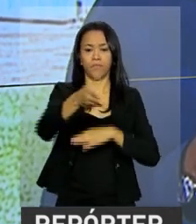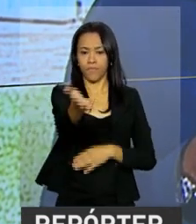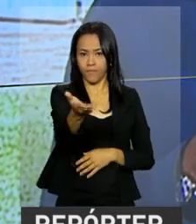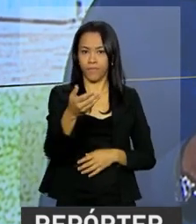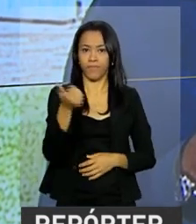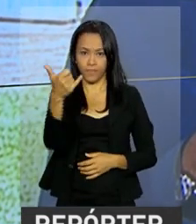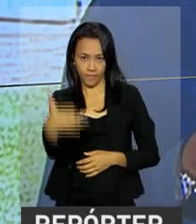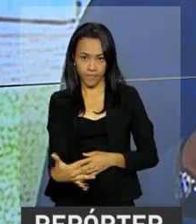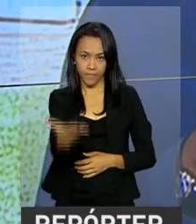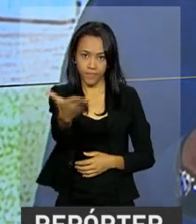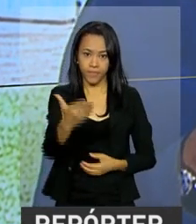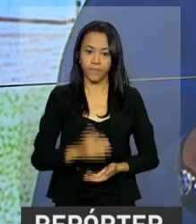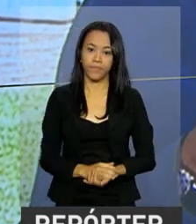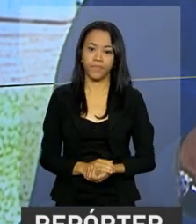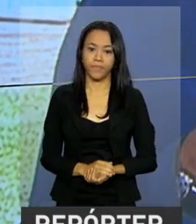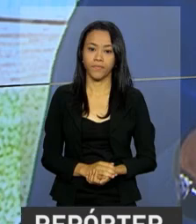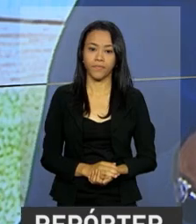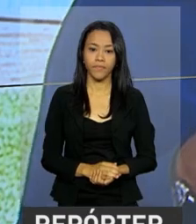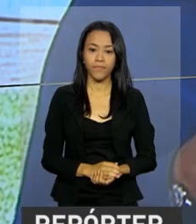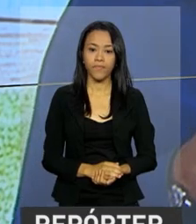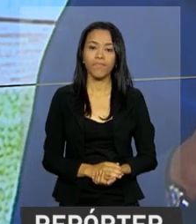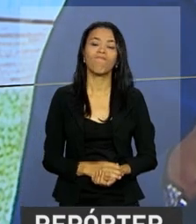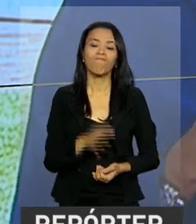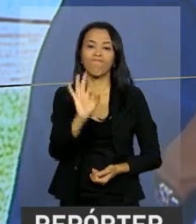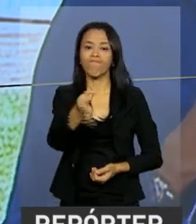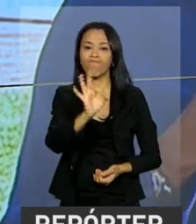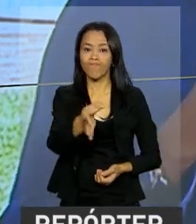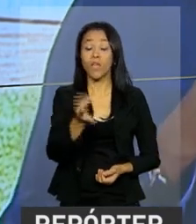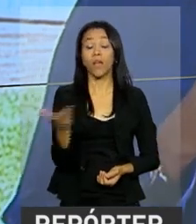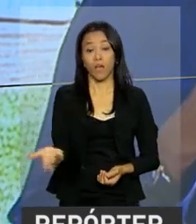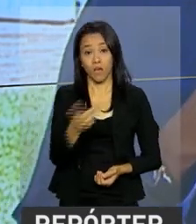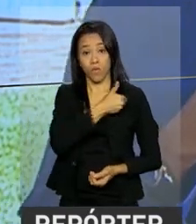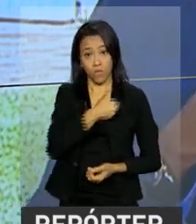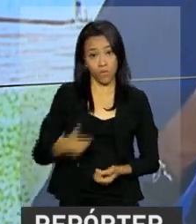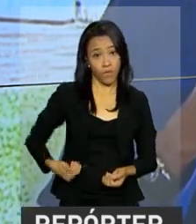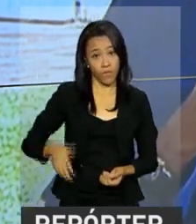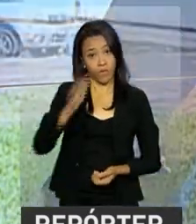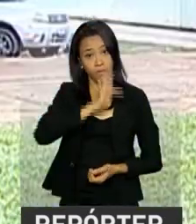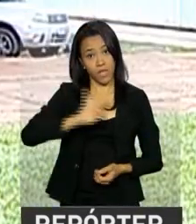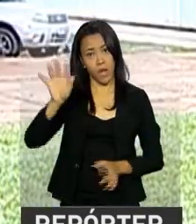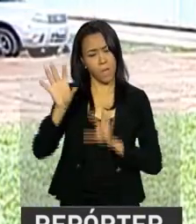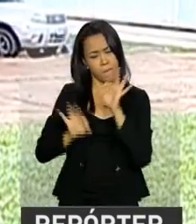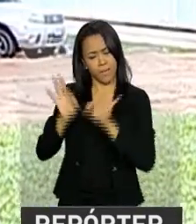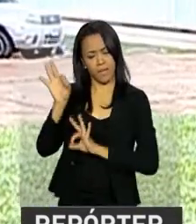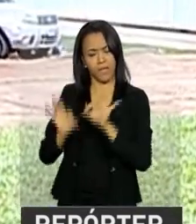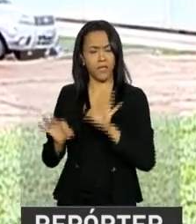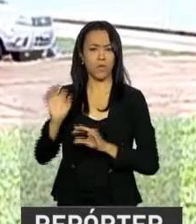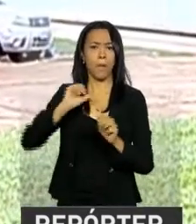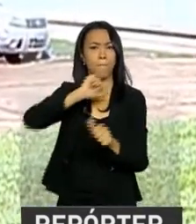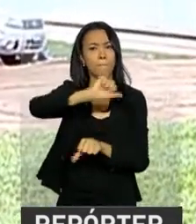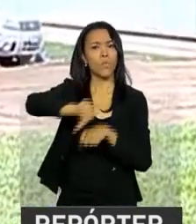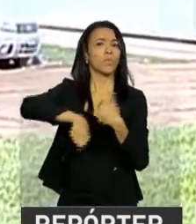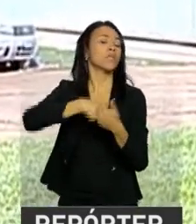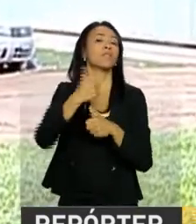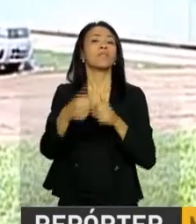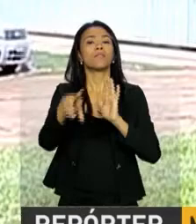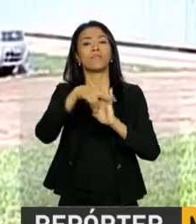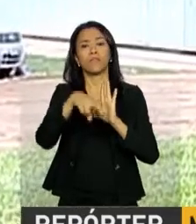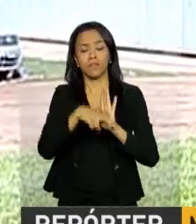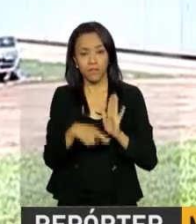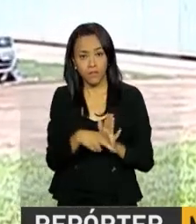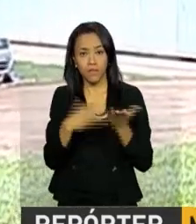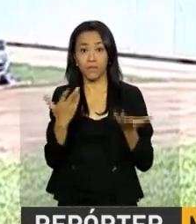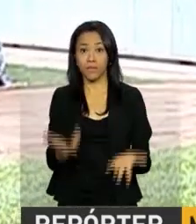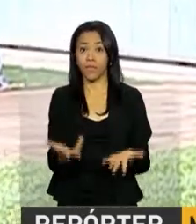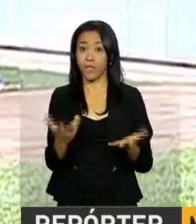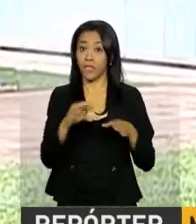Oi, Leandro, é isso mesmo. O governo federal planeja uma mudança no modelo de transporte